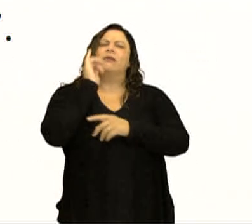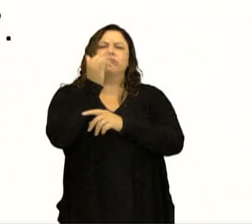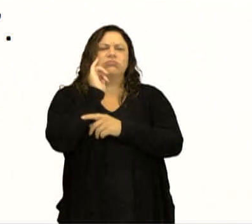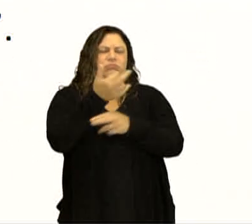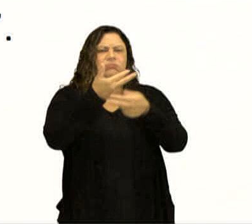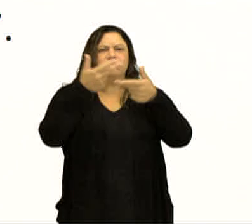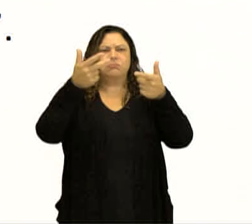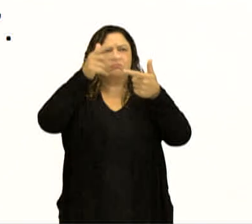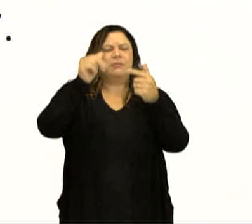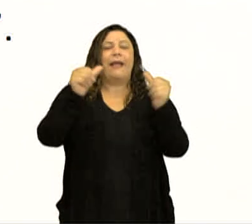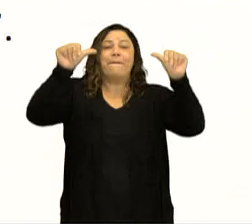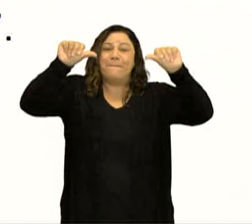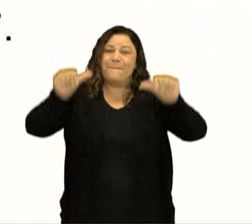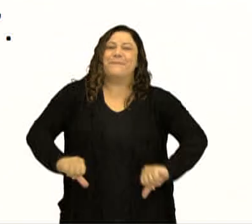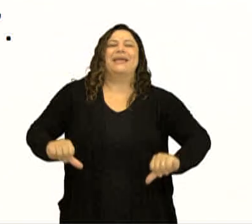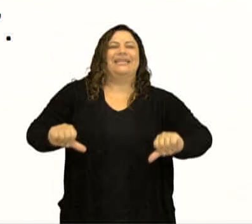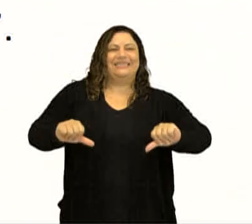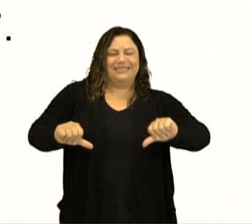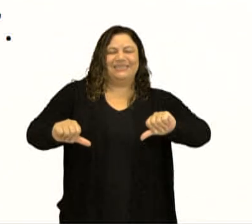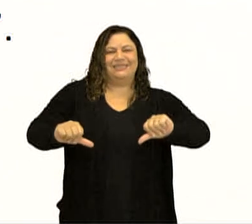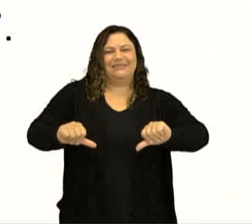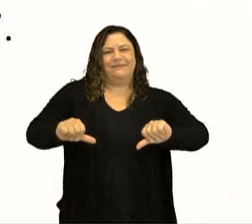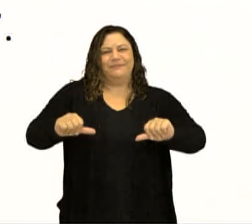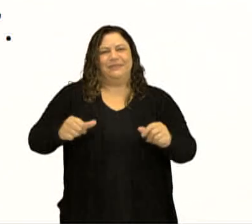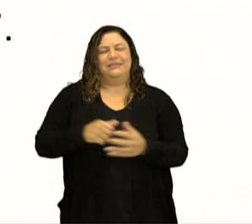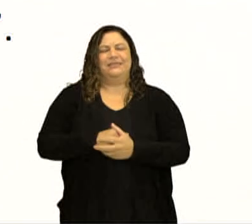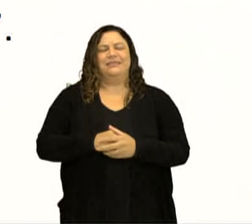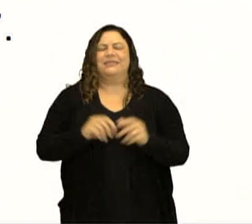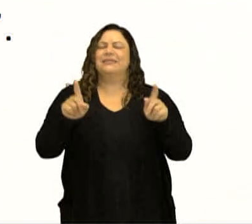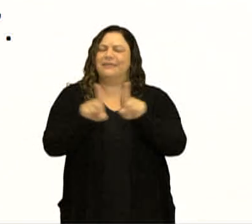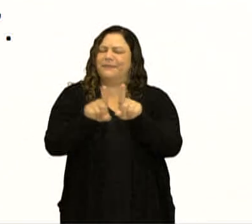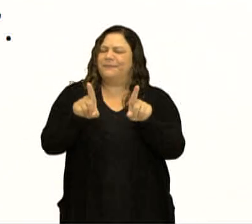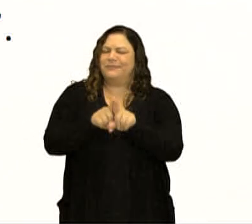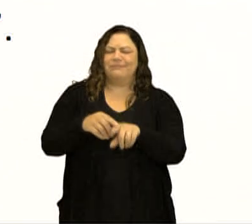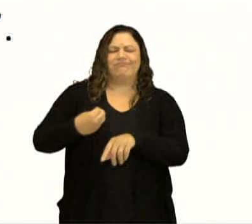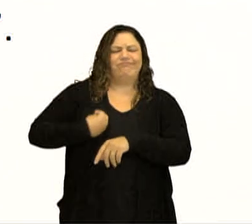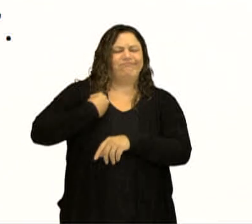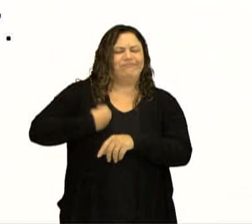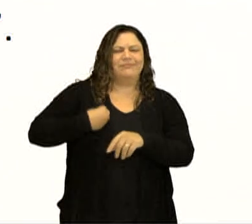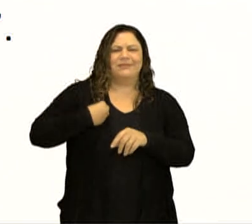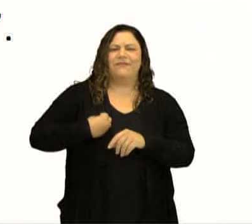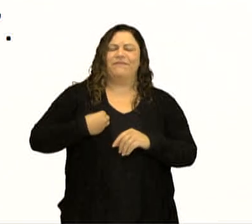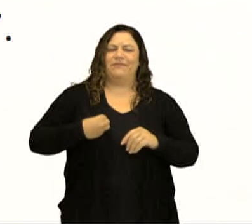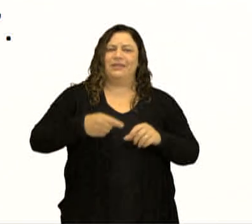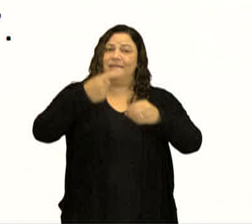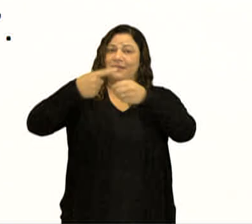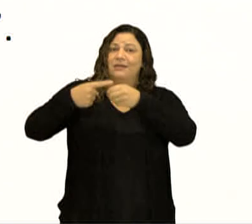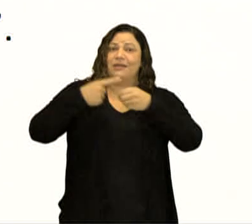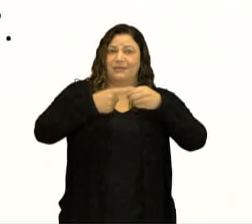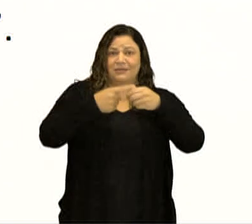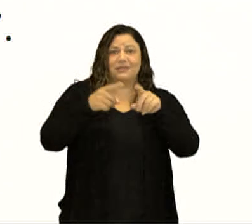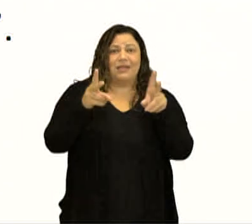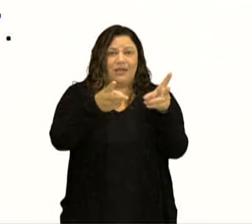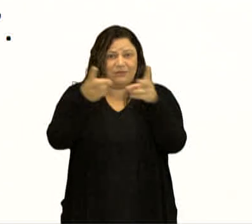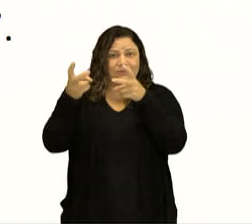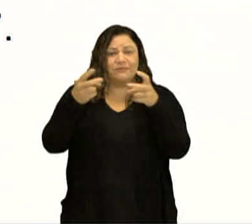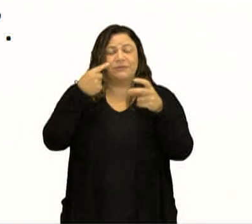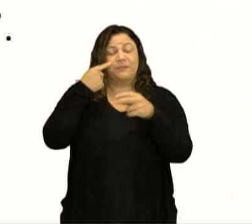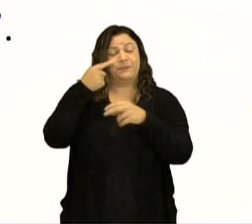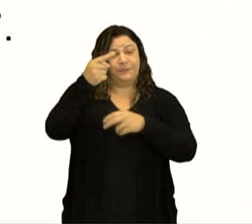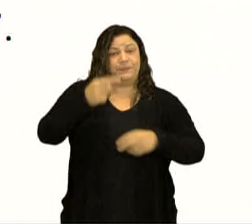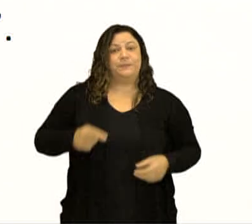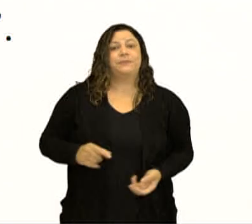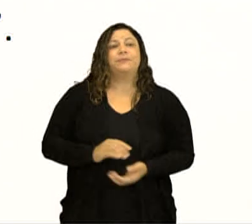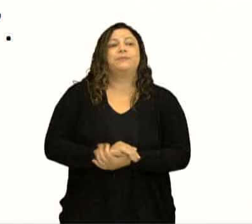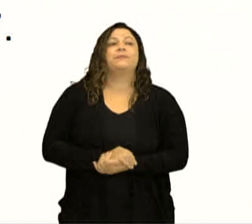relatos que mostram essas péssimas condições de vida da população russa na cidade também. Vamos dar uma olhada? Olha só